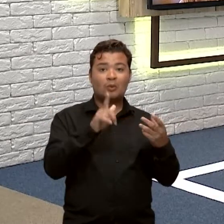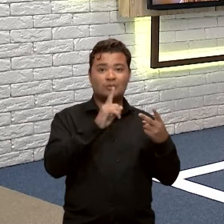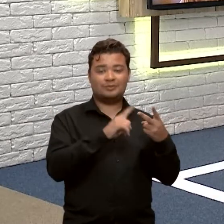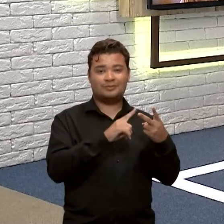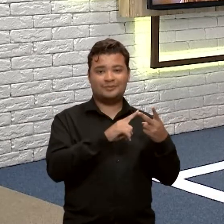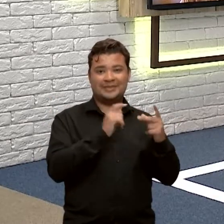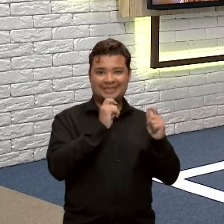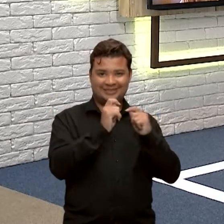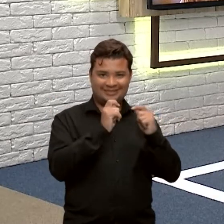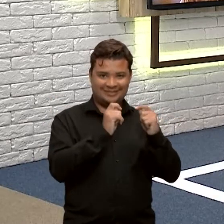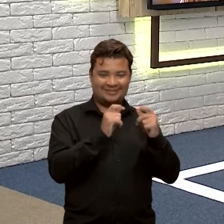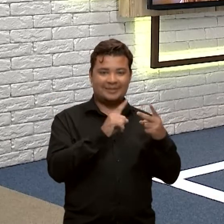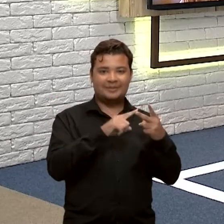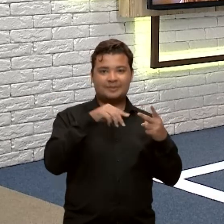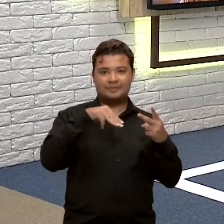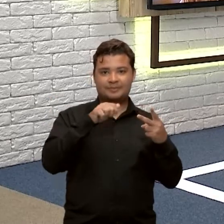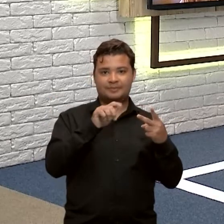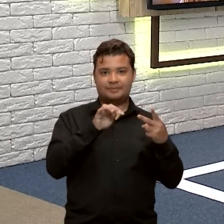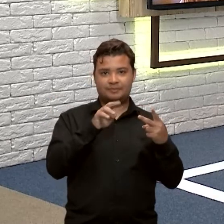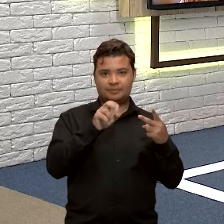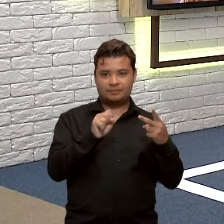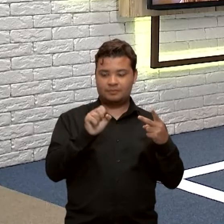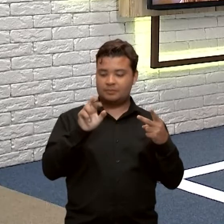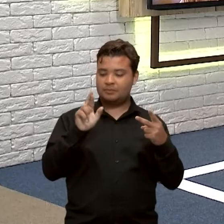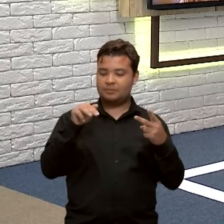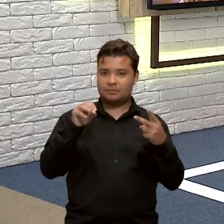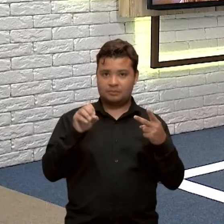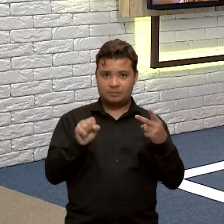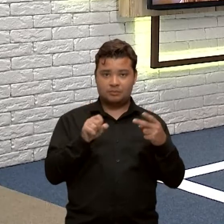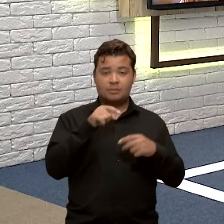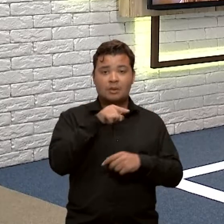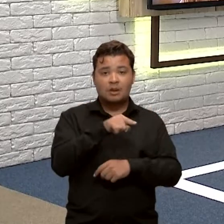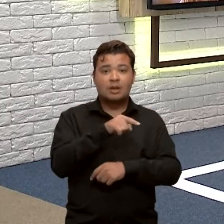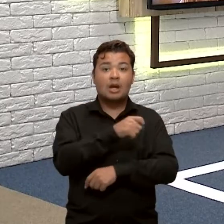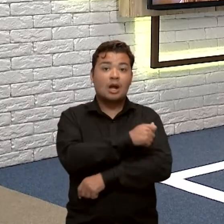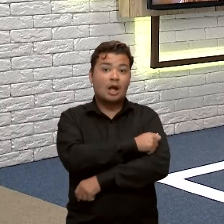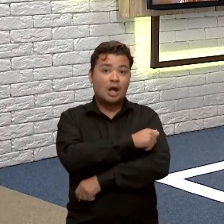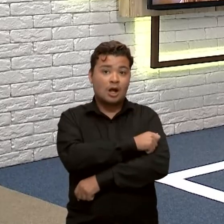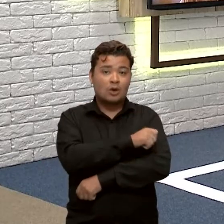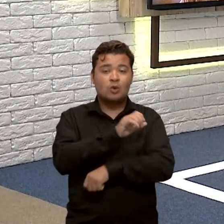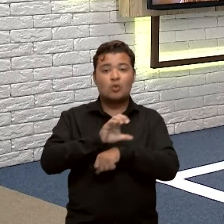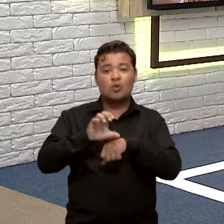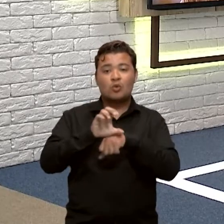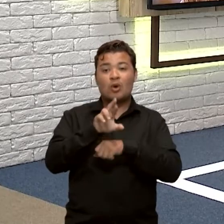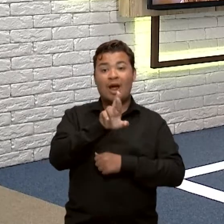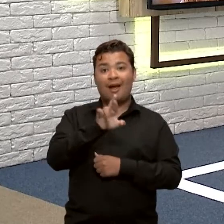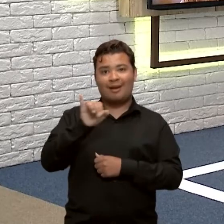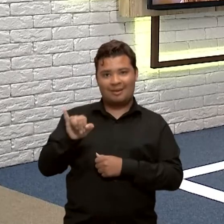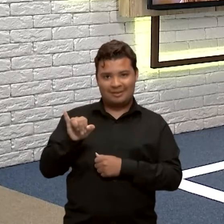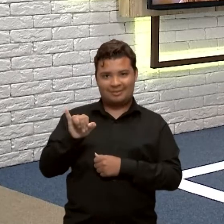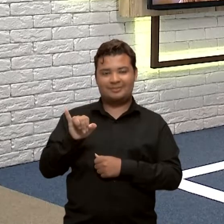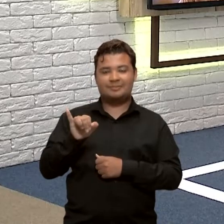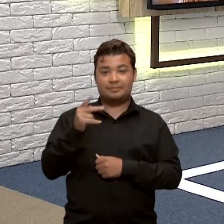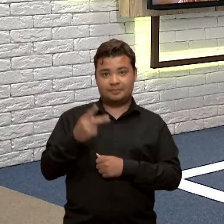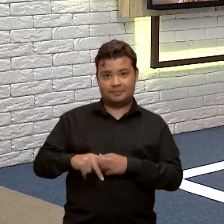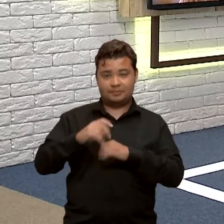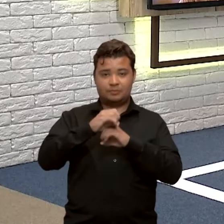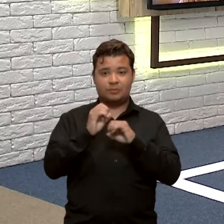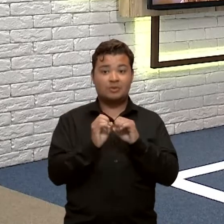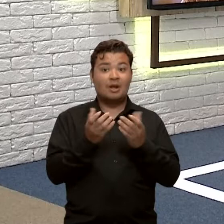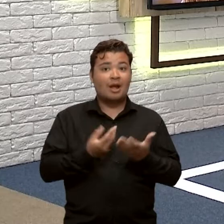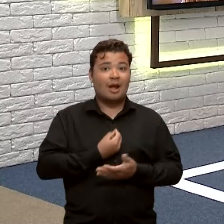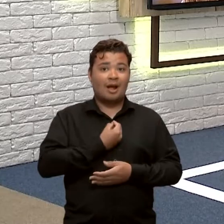é o Matheus Ramos. Ele é estudante de Relações Internacionais da UFG e está no